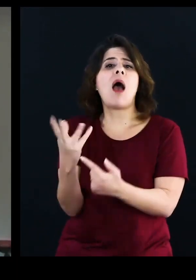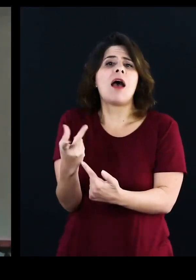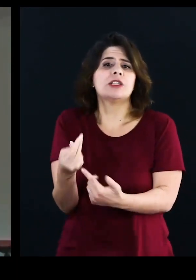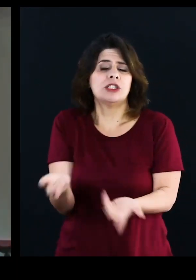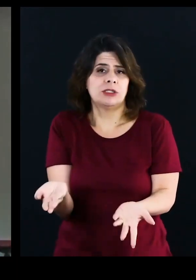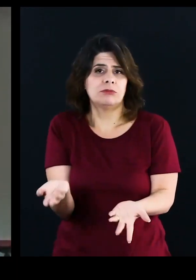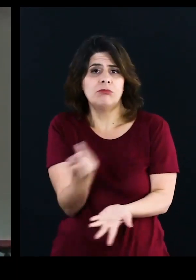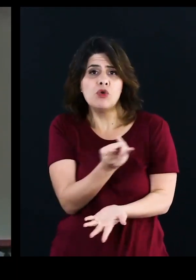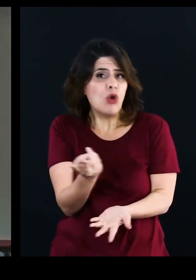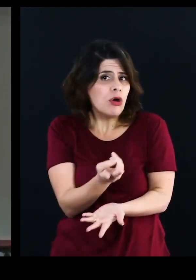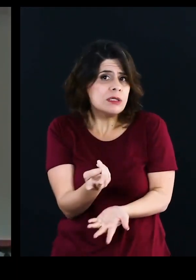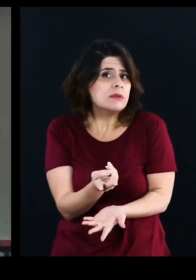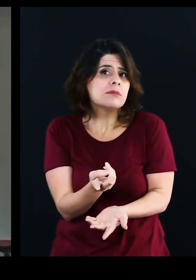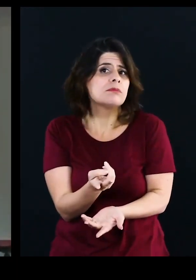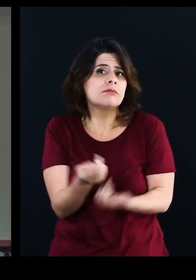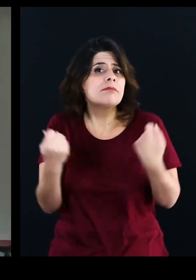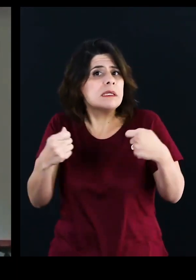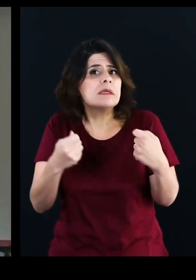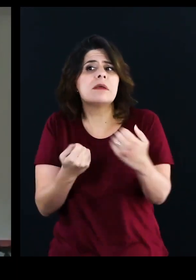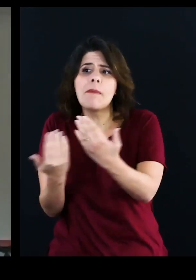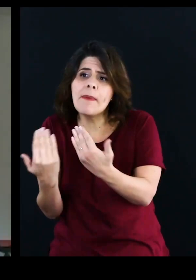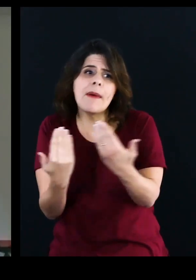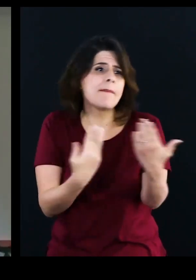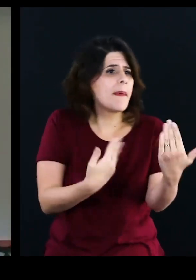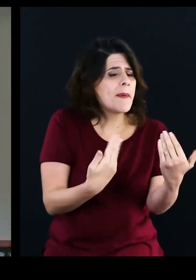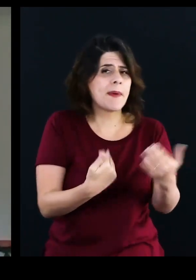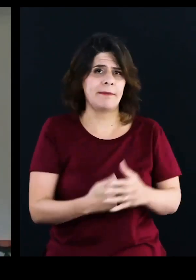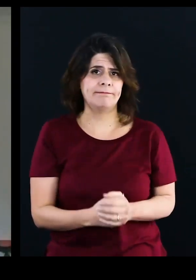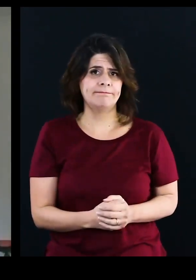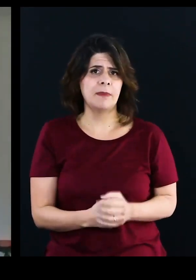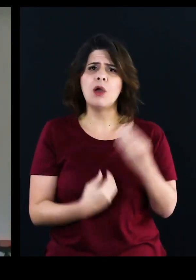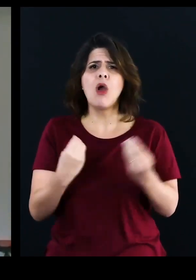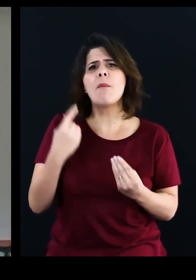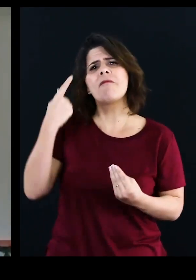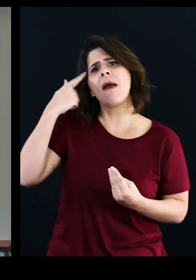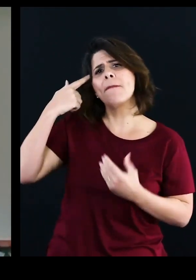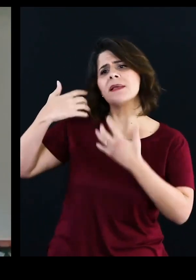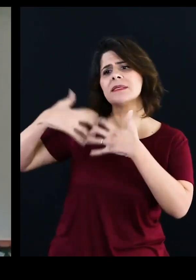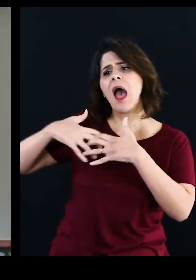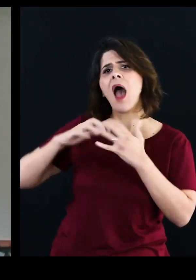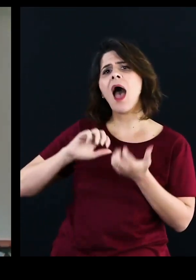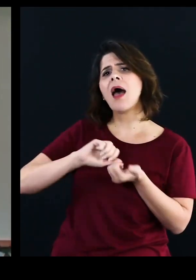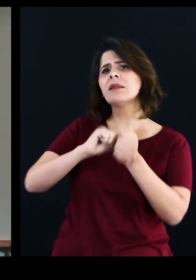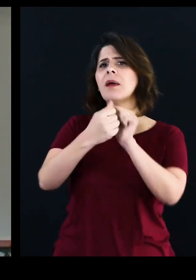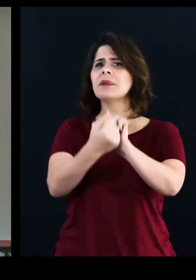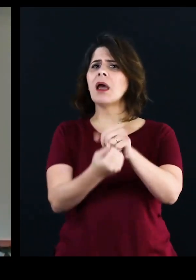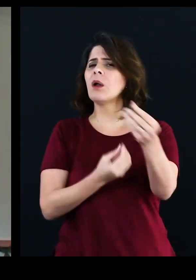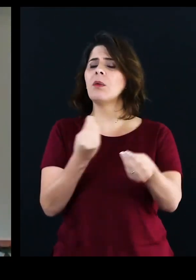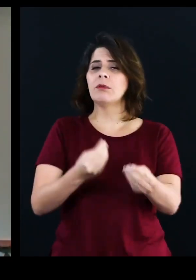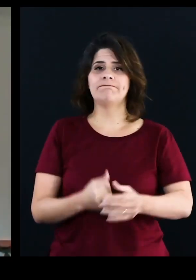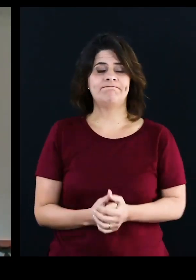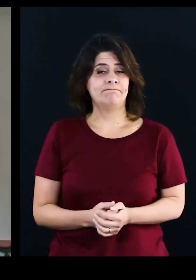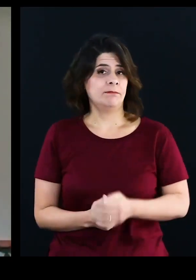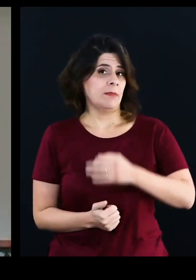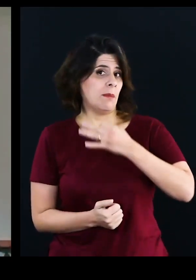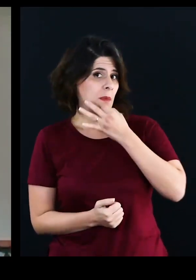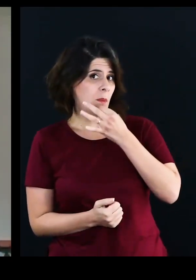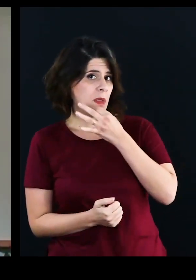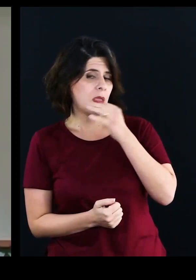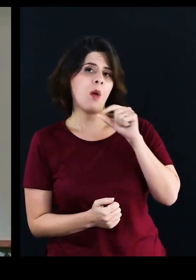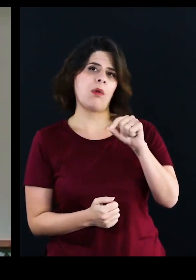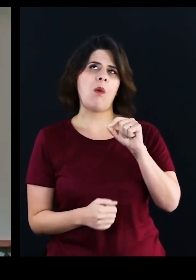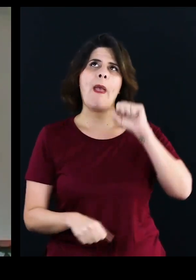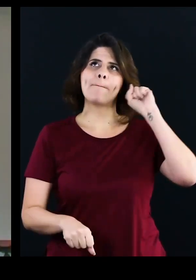acho, e aí é um desafio para nós, que não é simplesmente aproveitar essa parada e